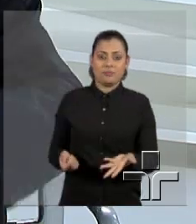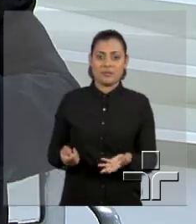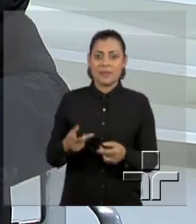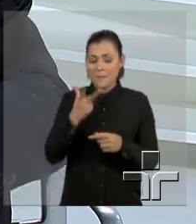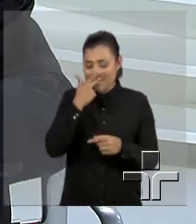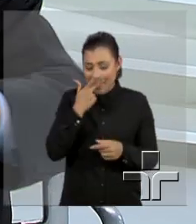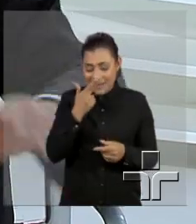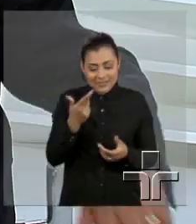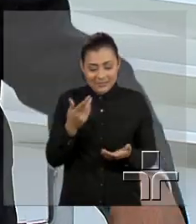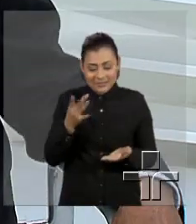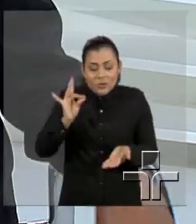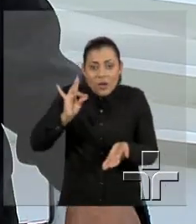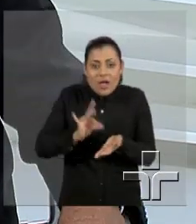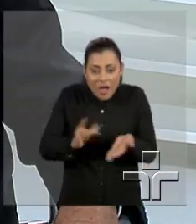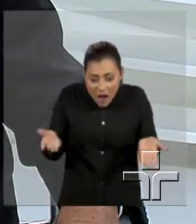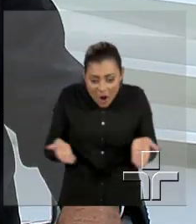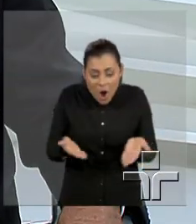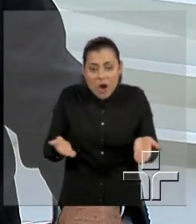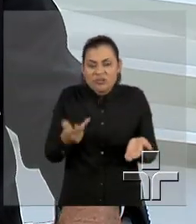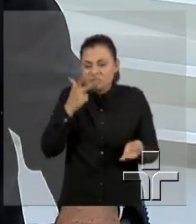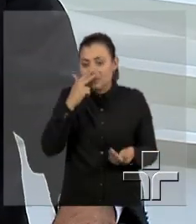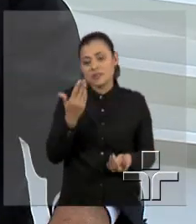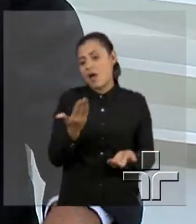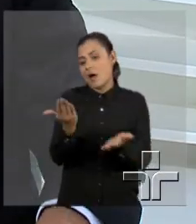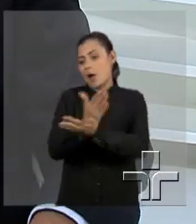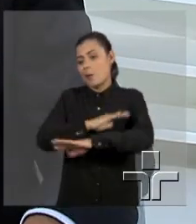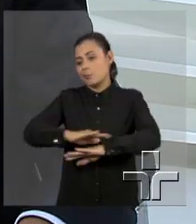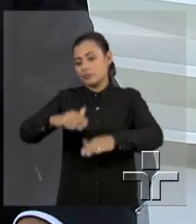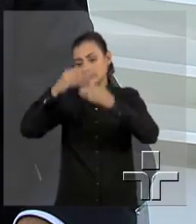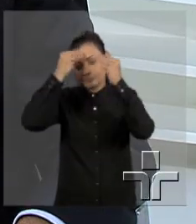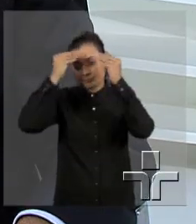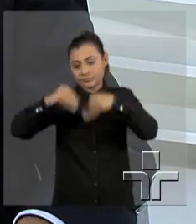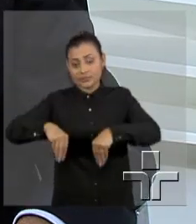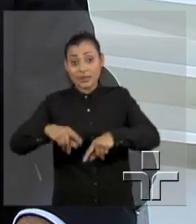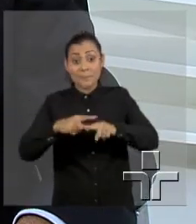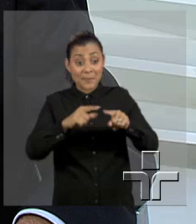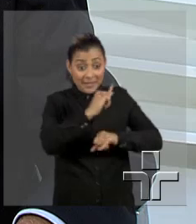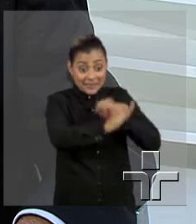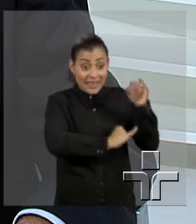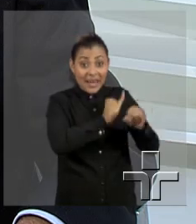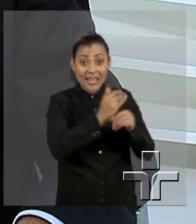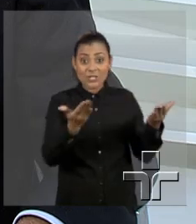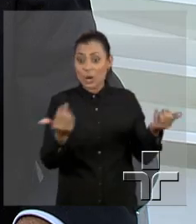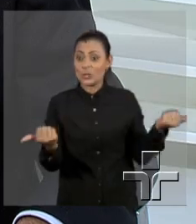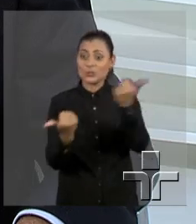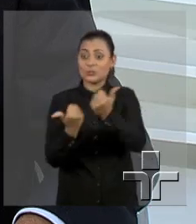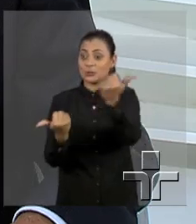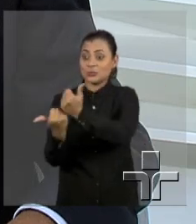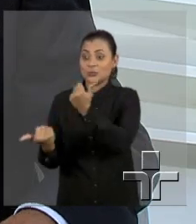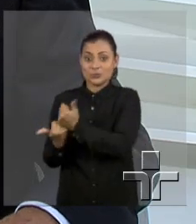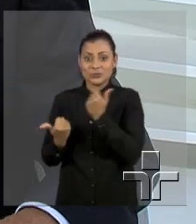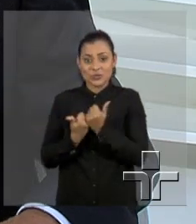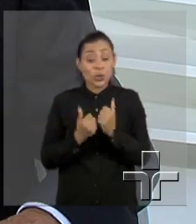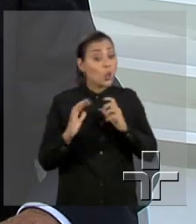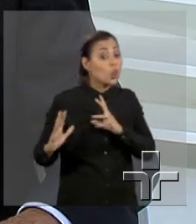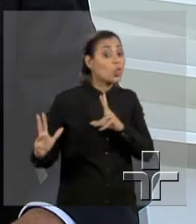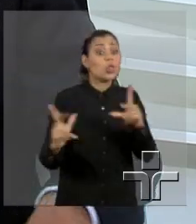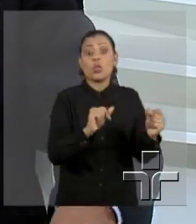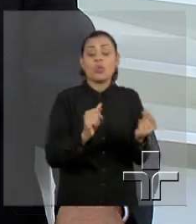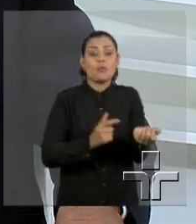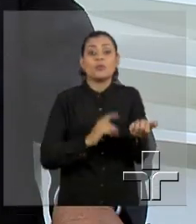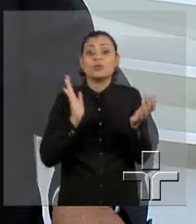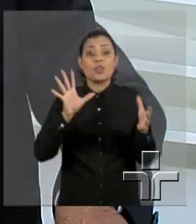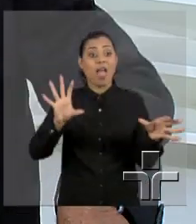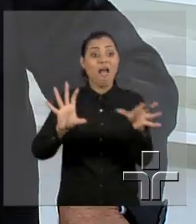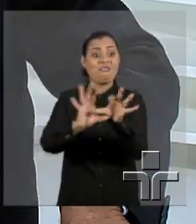já entregou os pontos e perdeu a batalha para o virtual. A vida é muito mais virtual do que real. Todo mundo está plugado aí